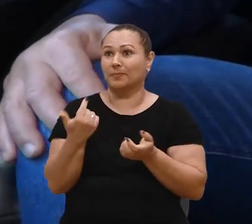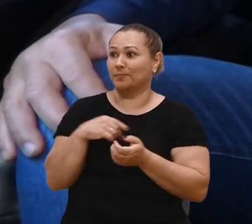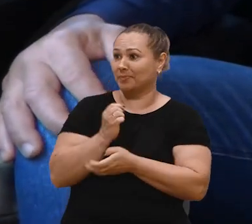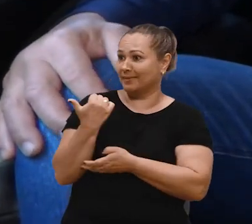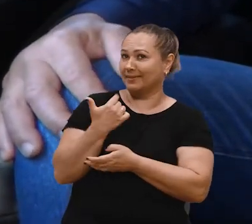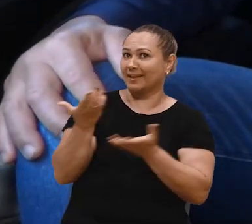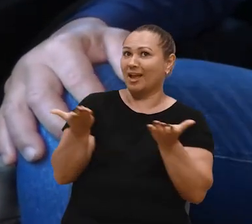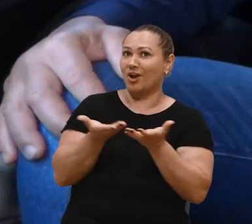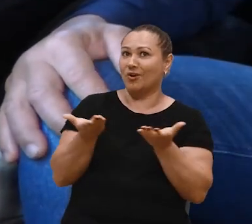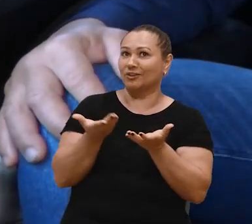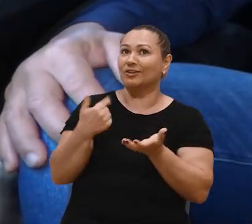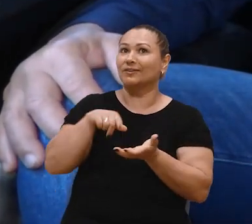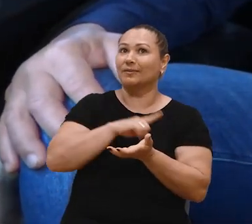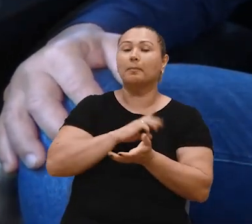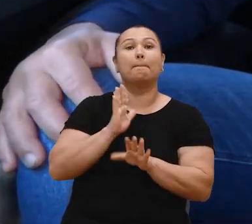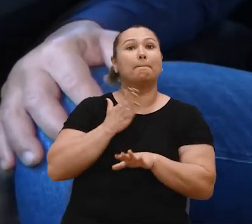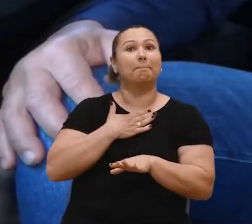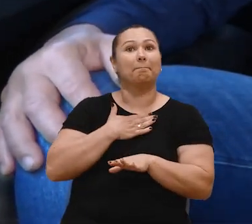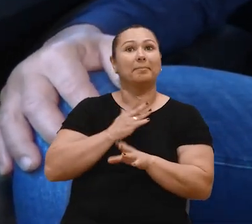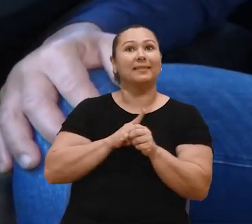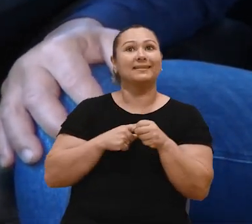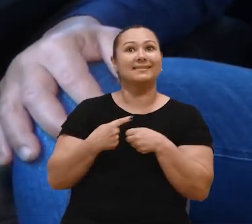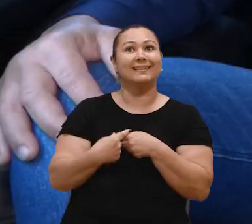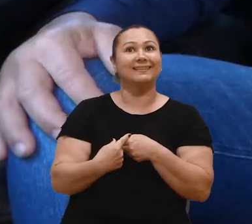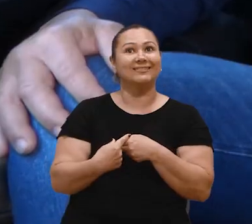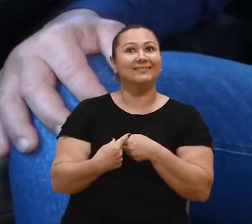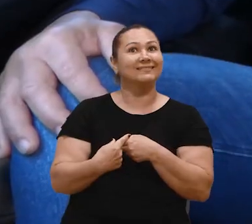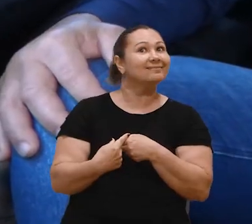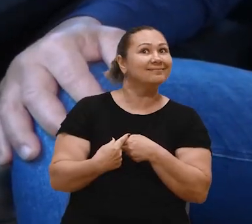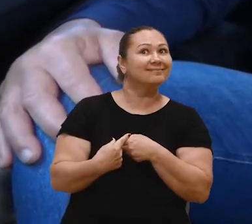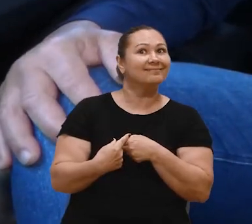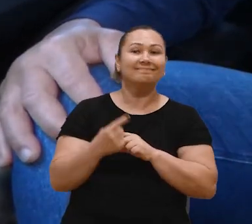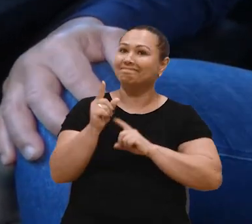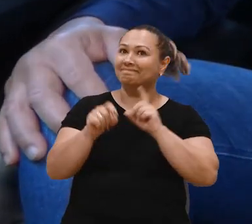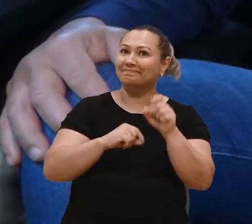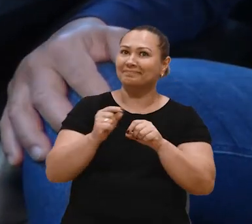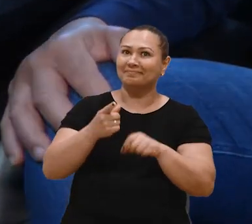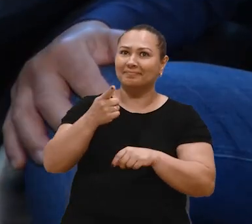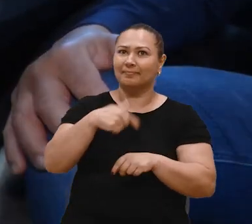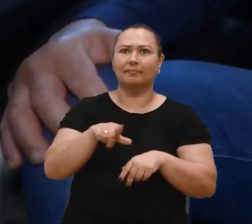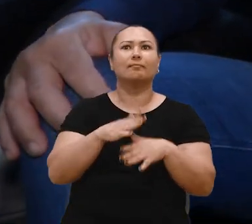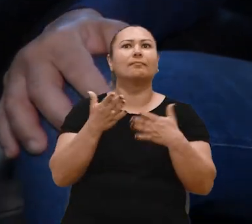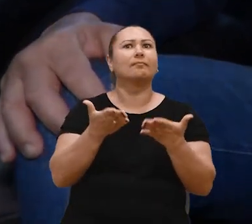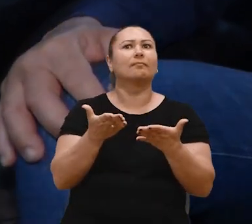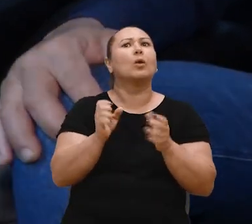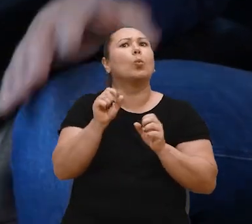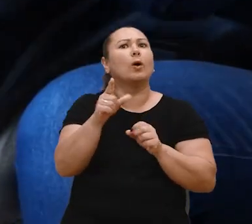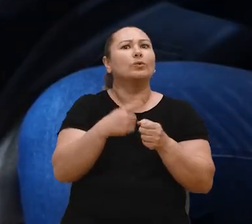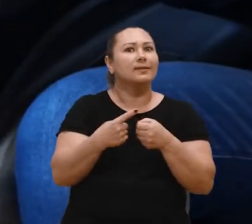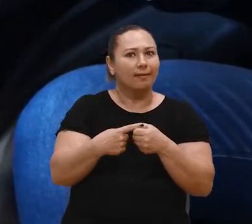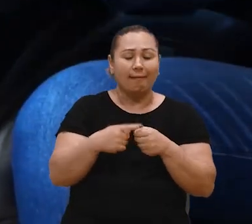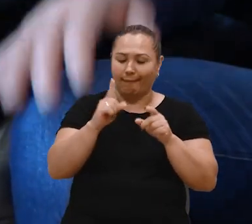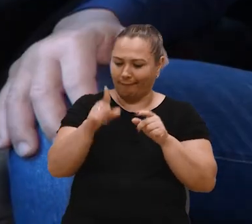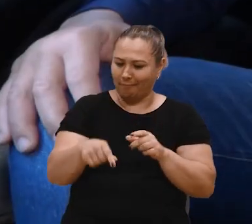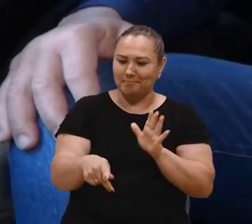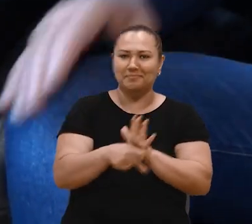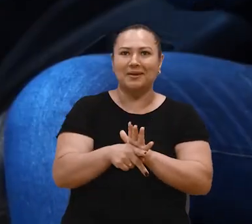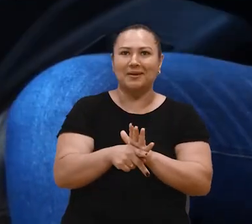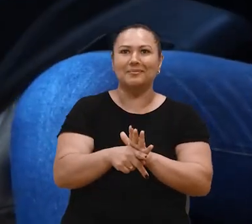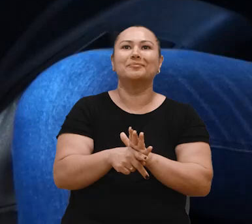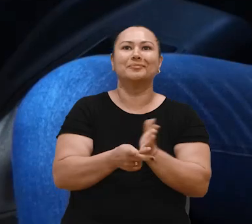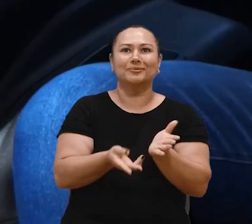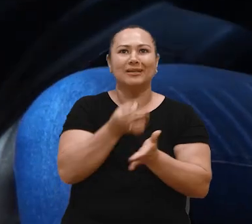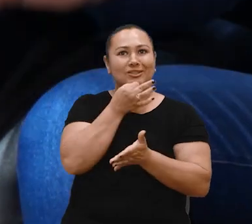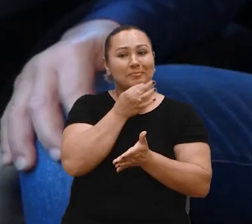A minha carona de hoje vai para minha cidade, que muitos dizem, não, mas não é cidade, pertence a Caxias do Sul, mas é